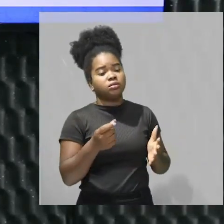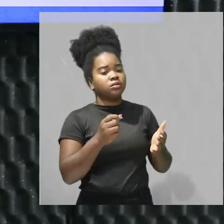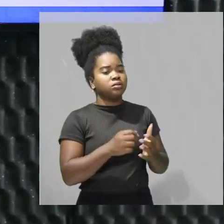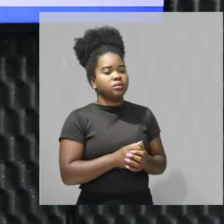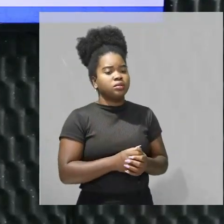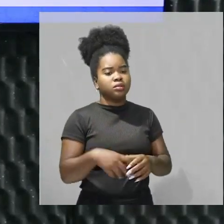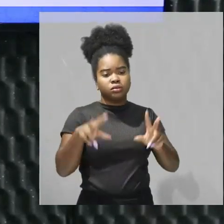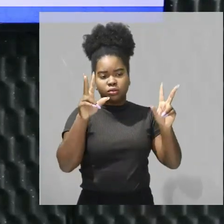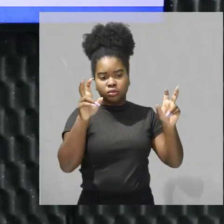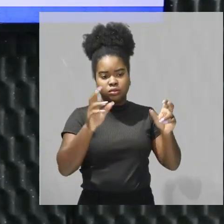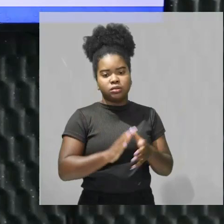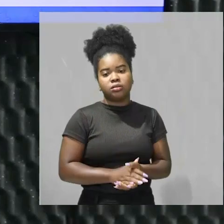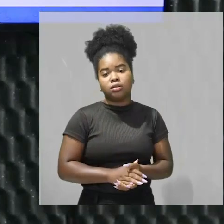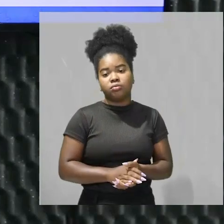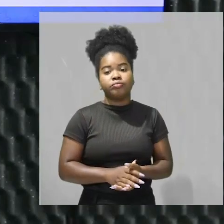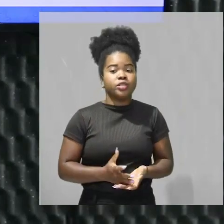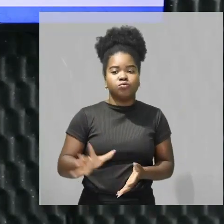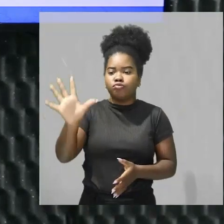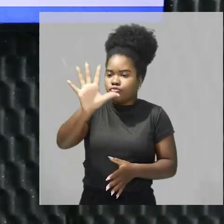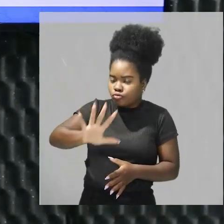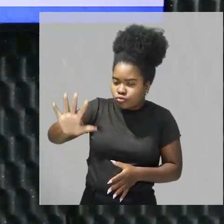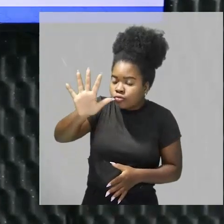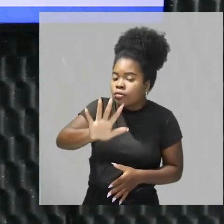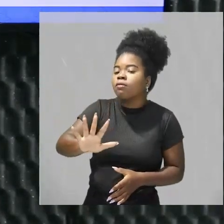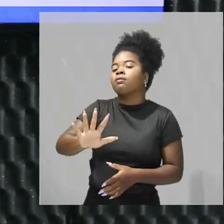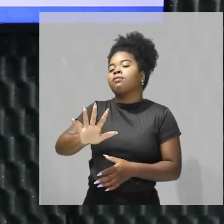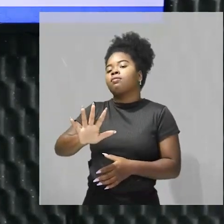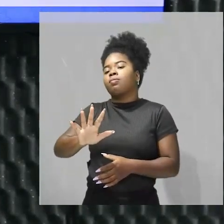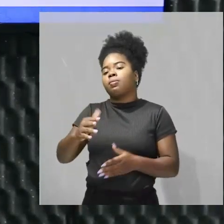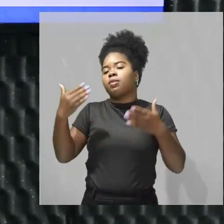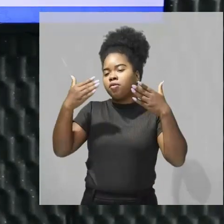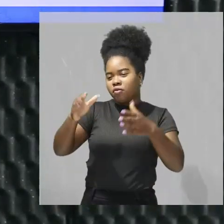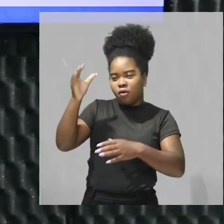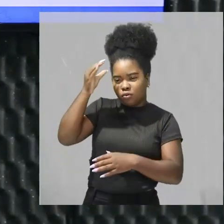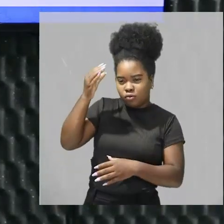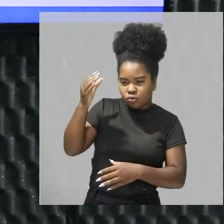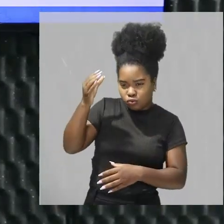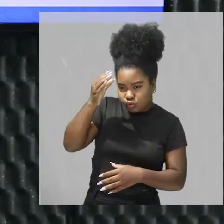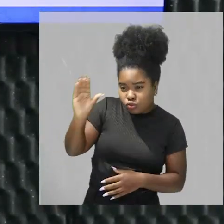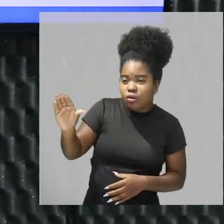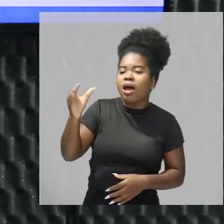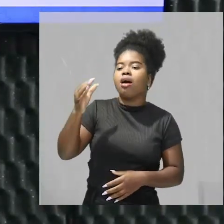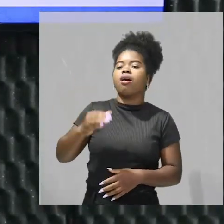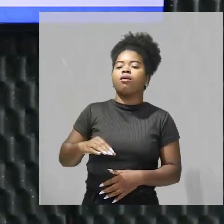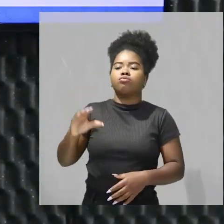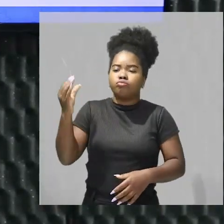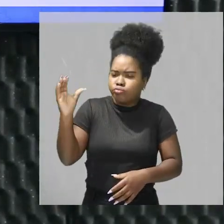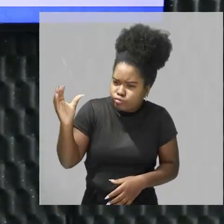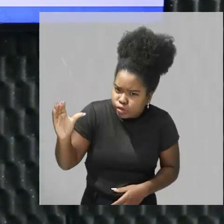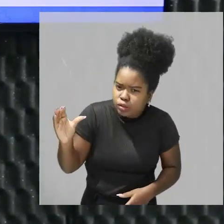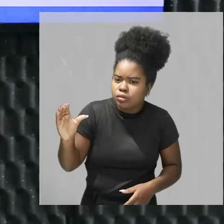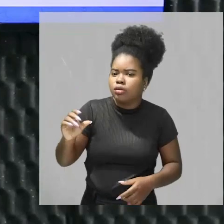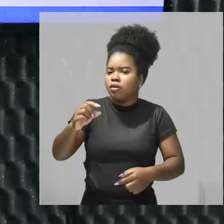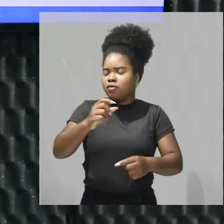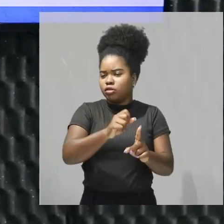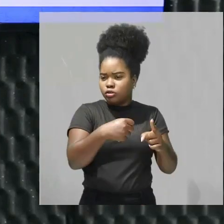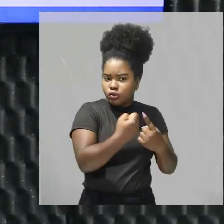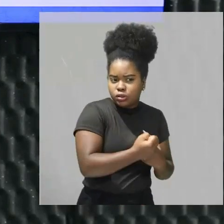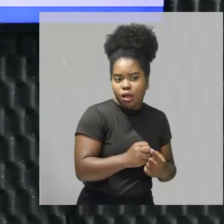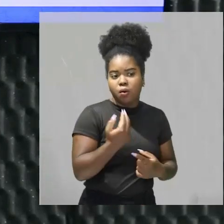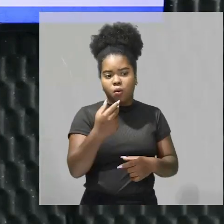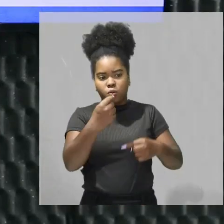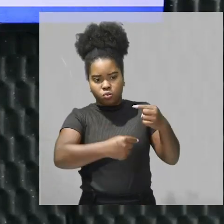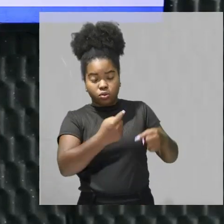temas de ordem social, de ordem científica, de ordem cultural ou de ordem política. Daí